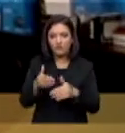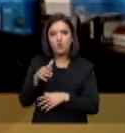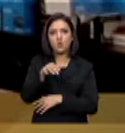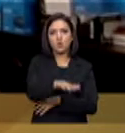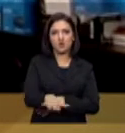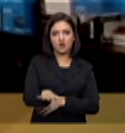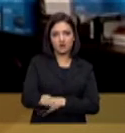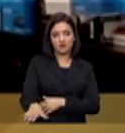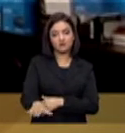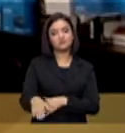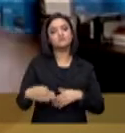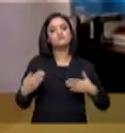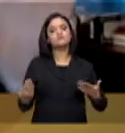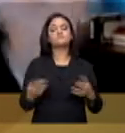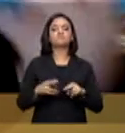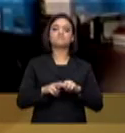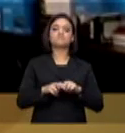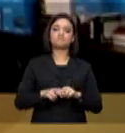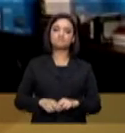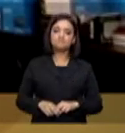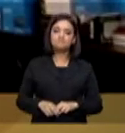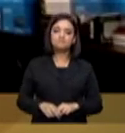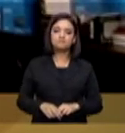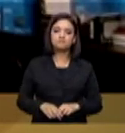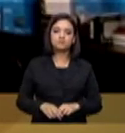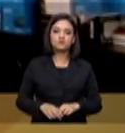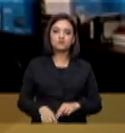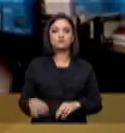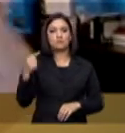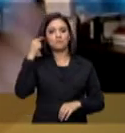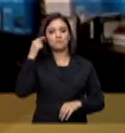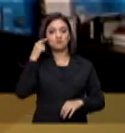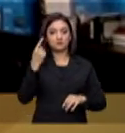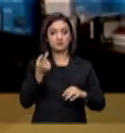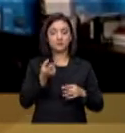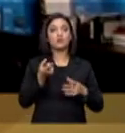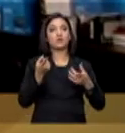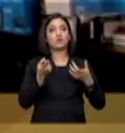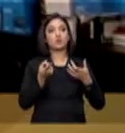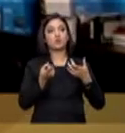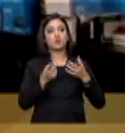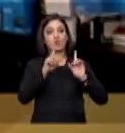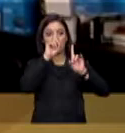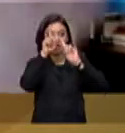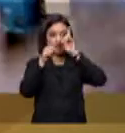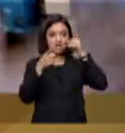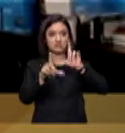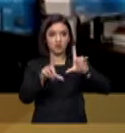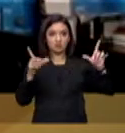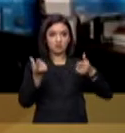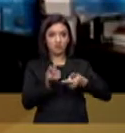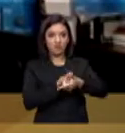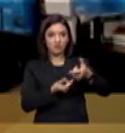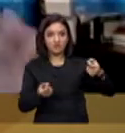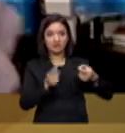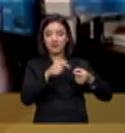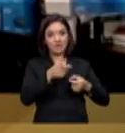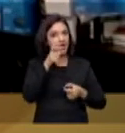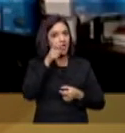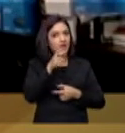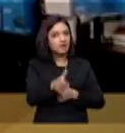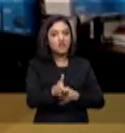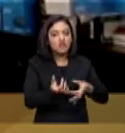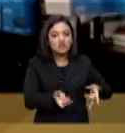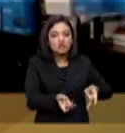Então, nesta ponderação do pensamento da criação comercial, da expressão comercial, que tudo se resume ao interesse de